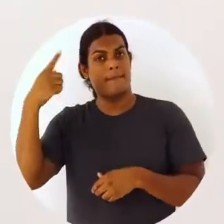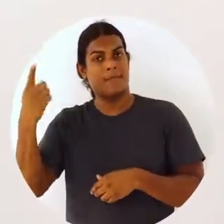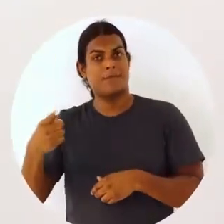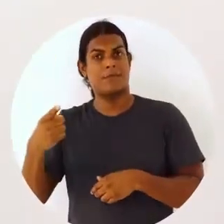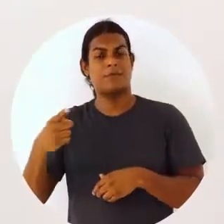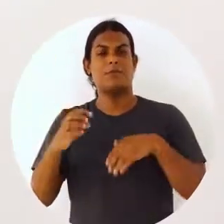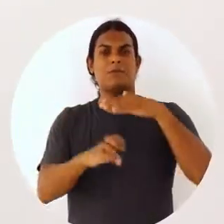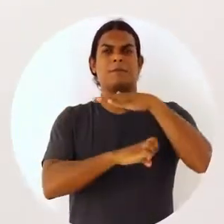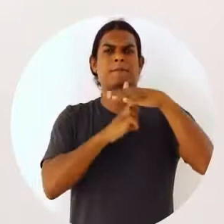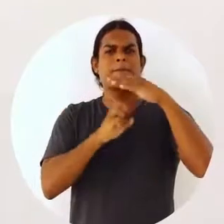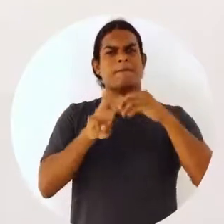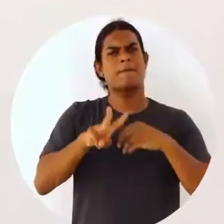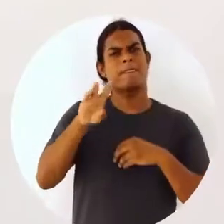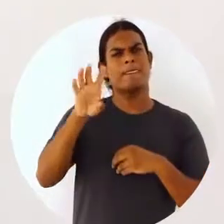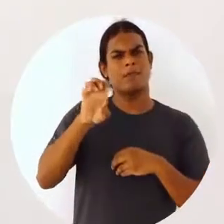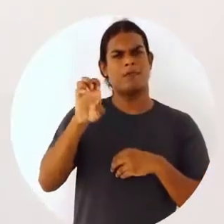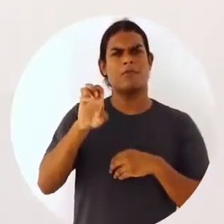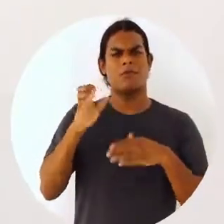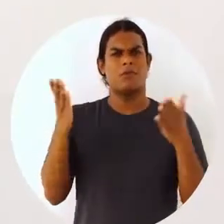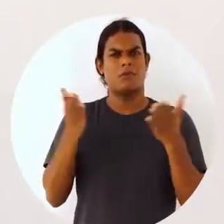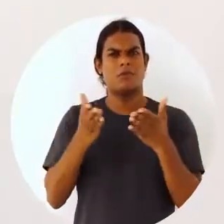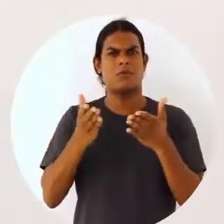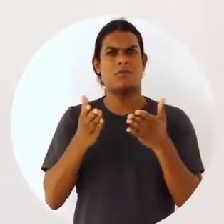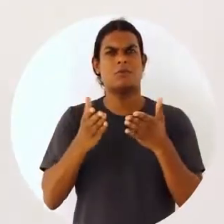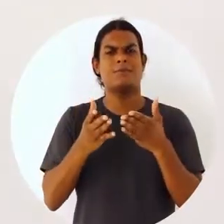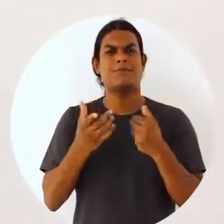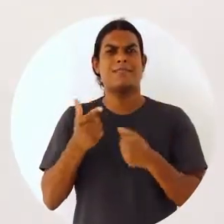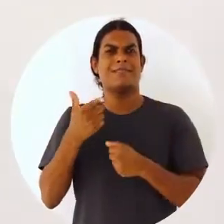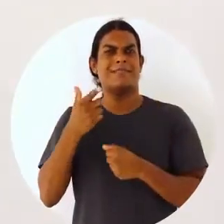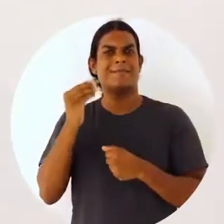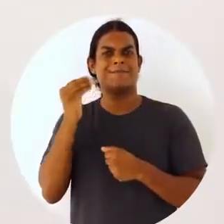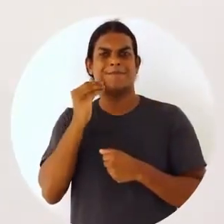a AWE, ela estava tentando relacionar